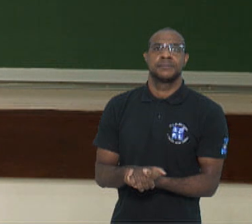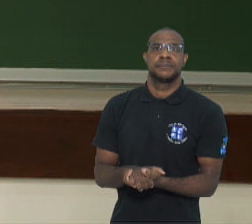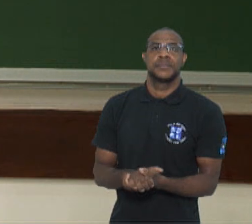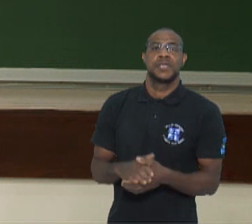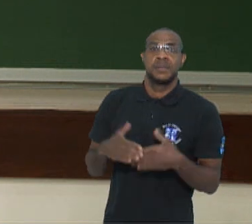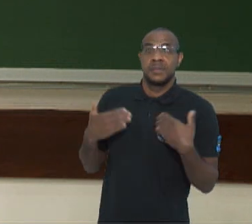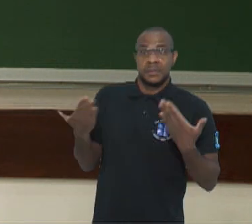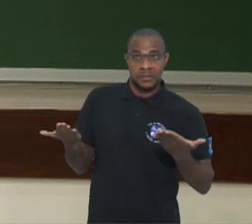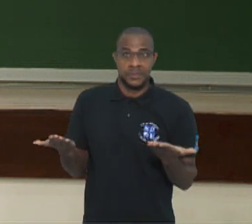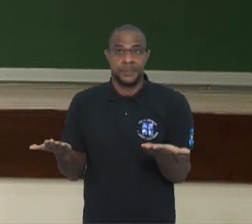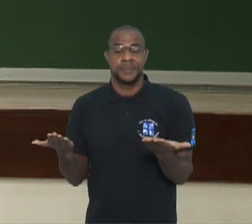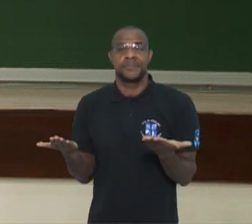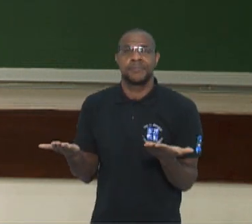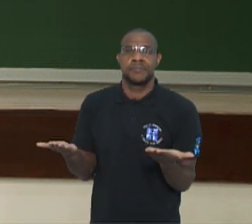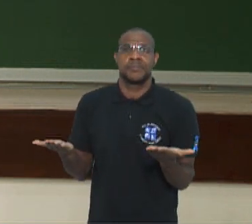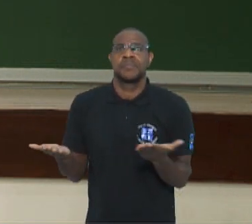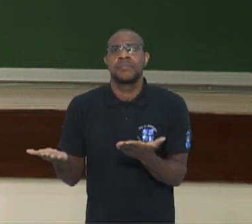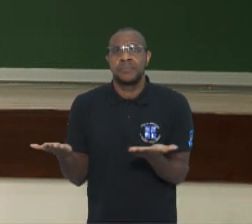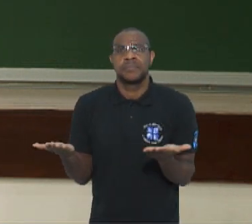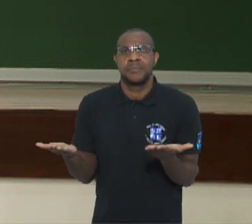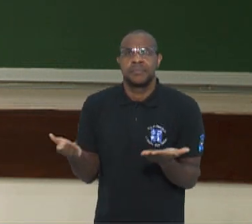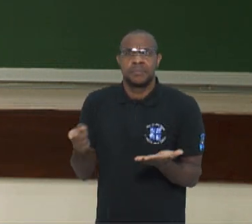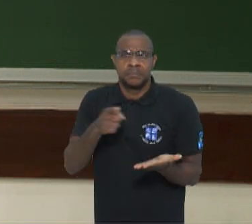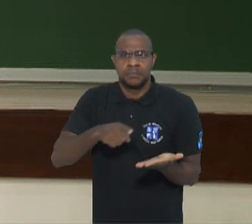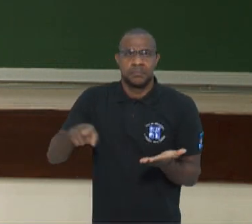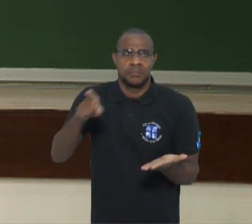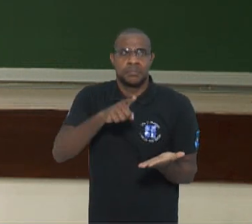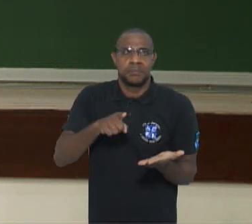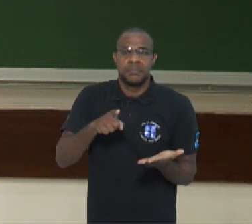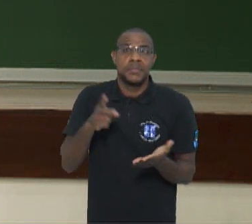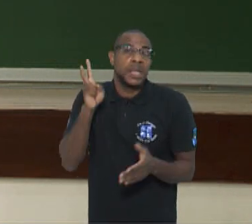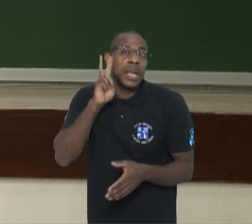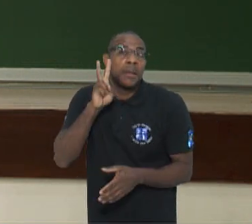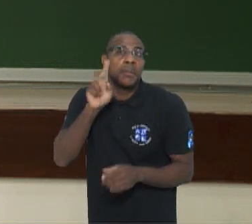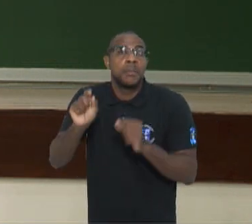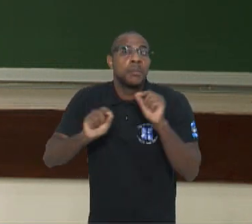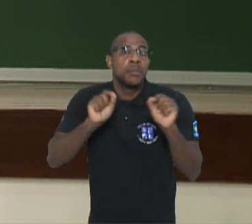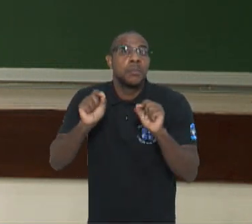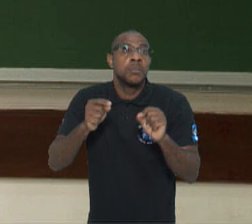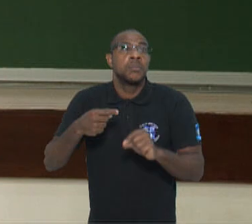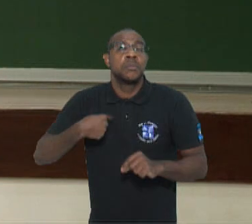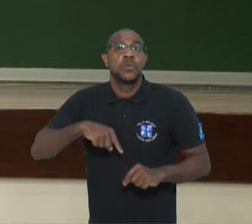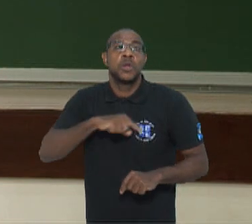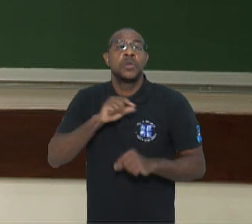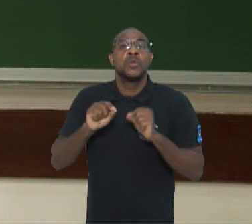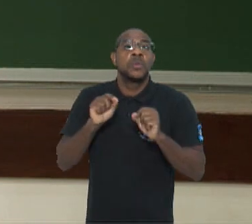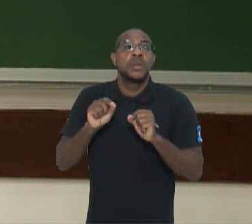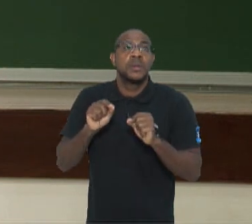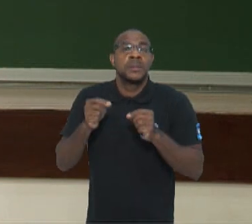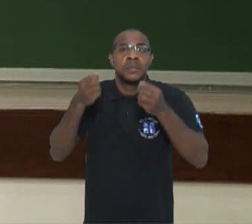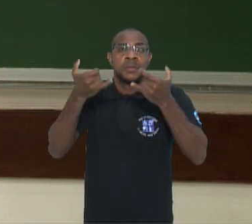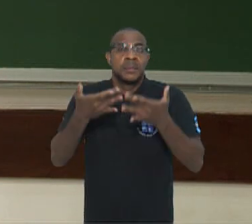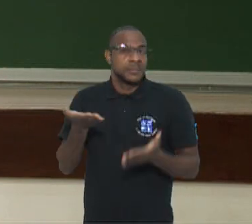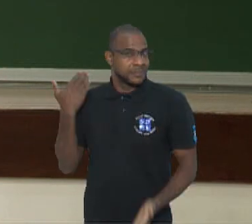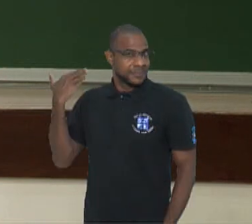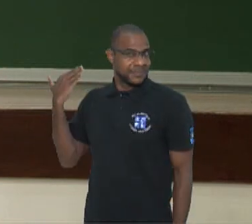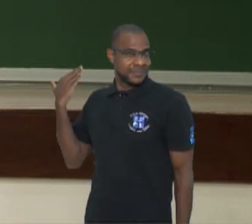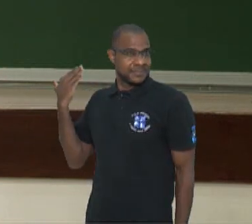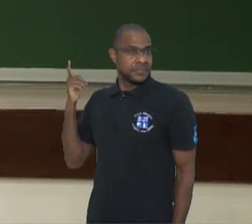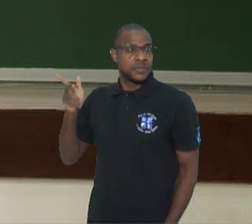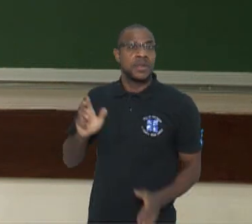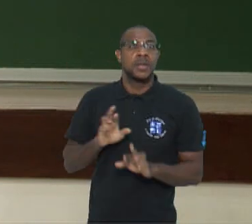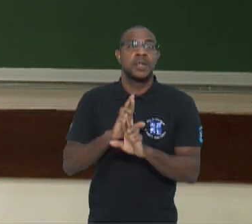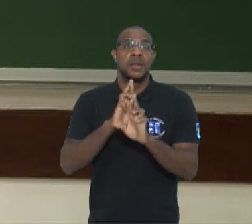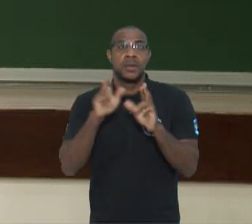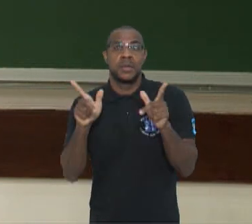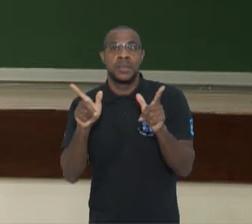Vamos lá então, pessoal? Então, vocês também deveriam lembrar que nós tratamos um tempo atrás sobre a diferença